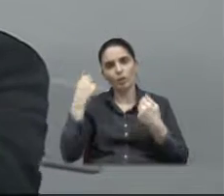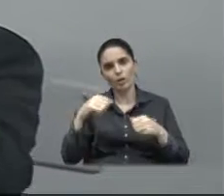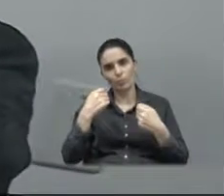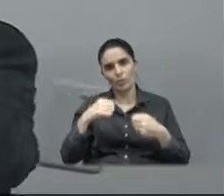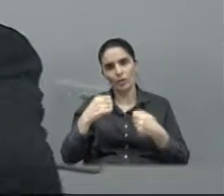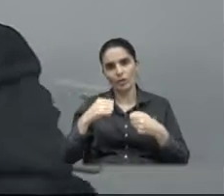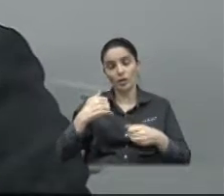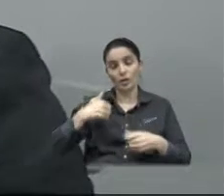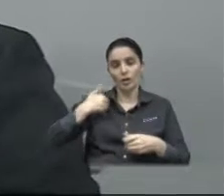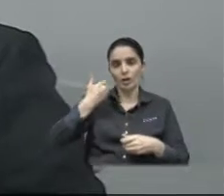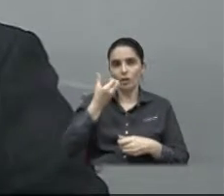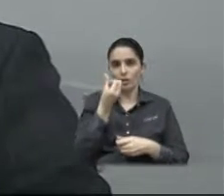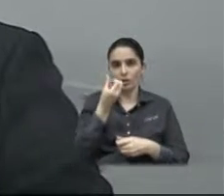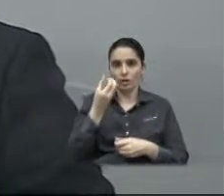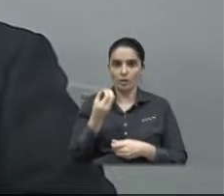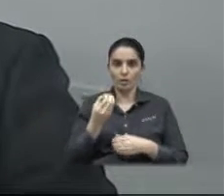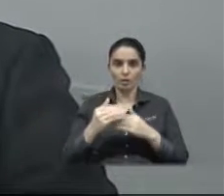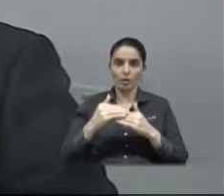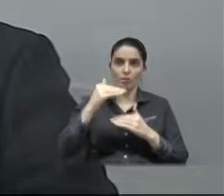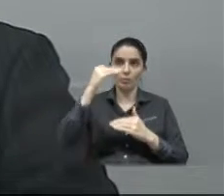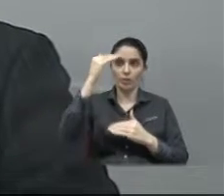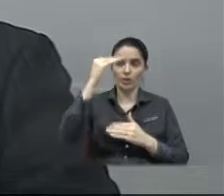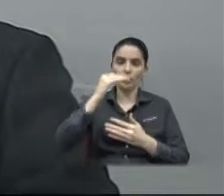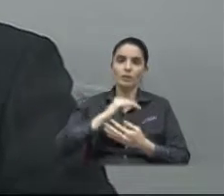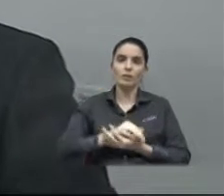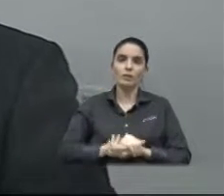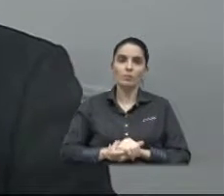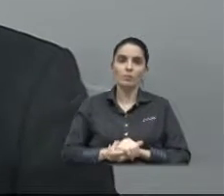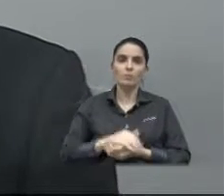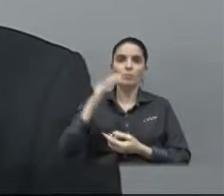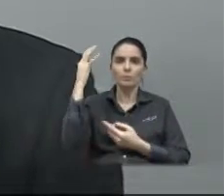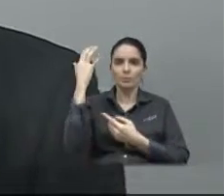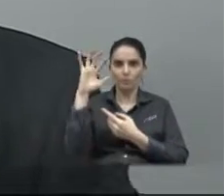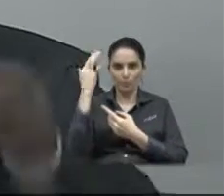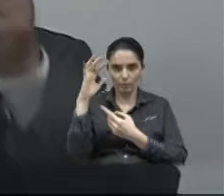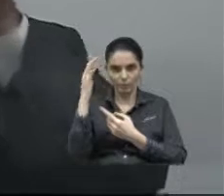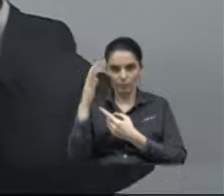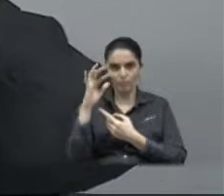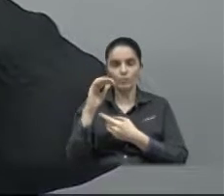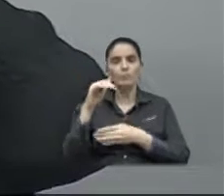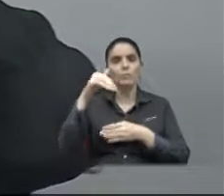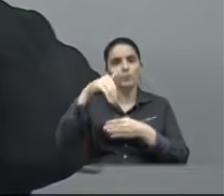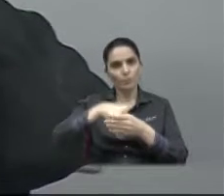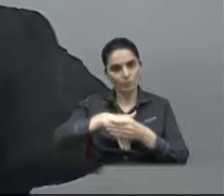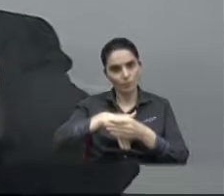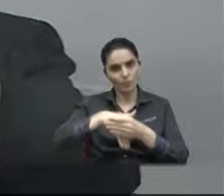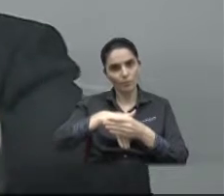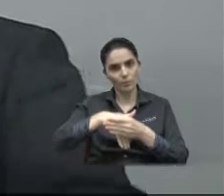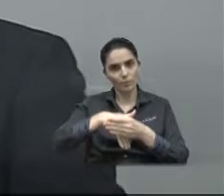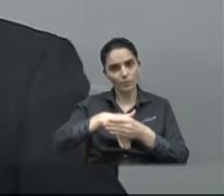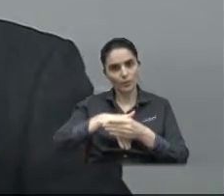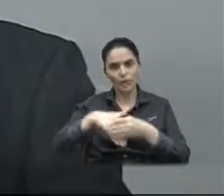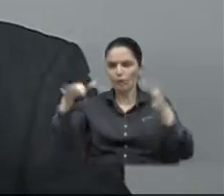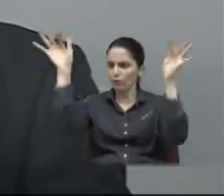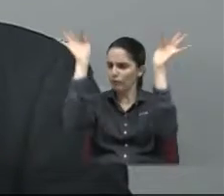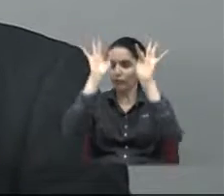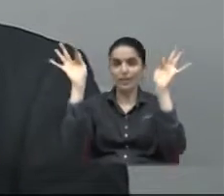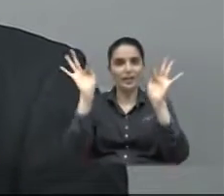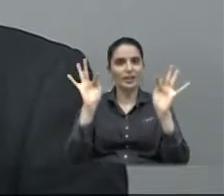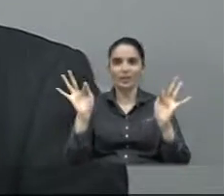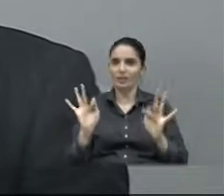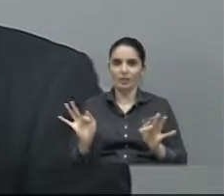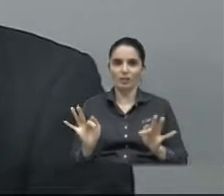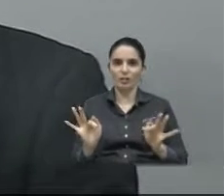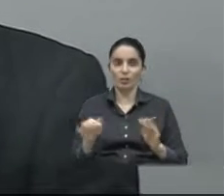cima e que são muito na nossa cidade. Parabéns, e vamos votar muito felizes, porque